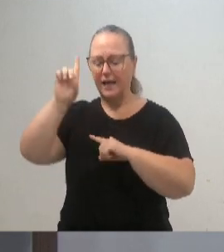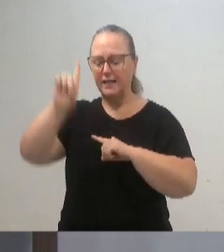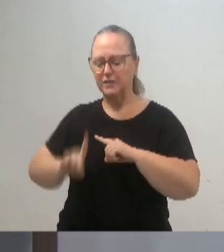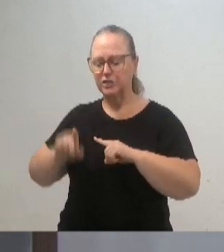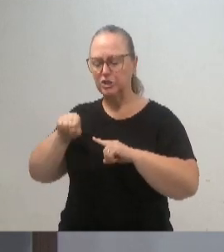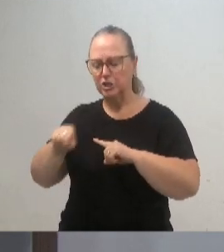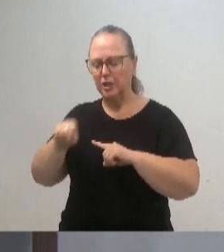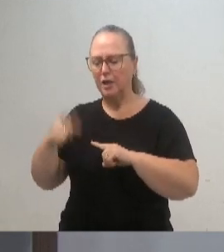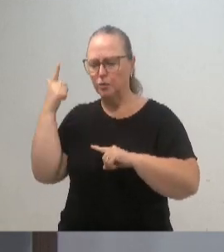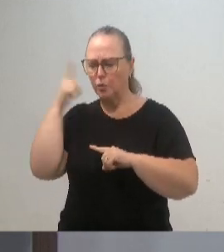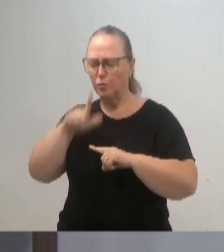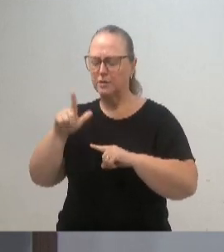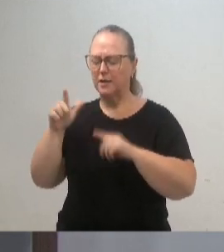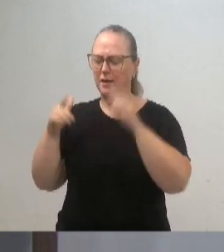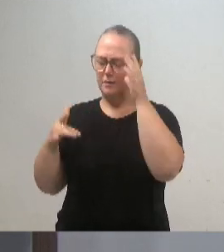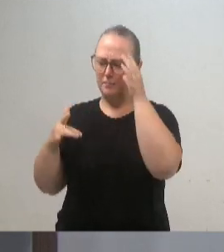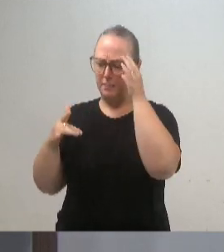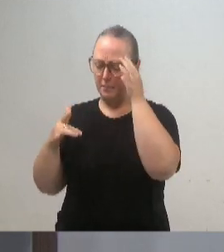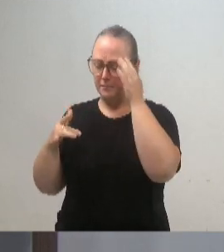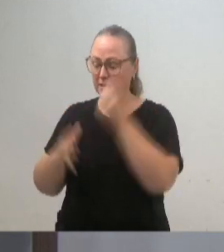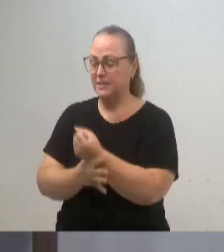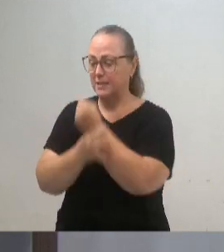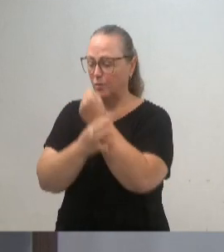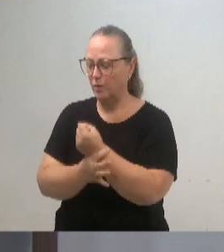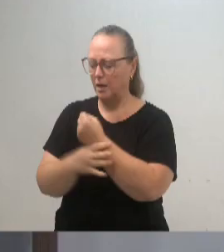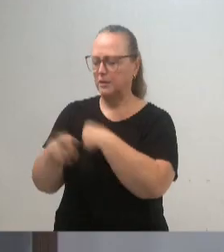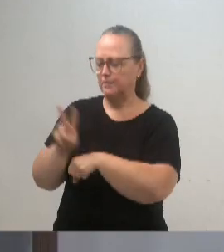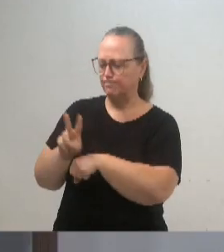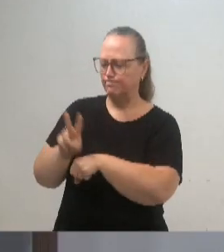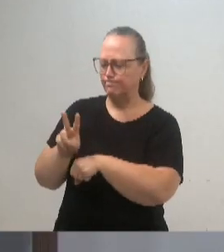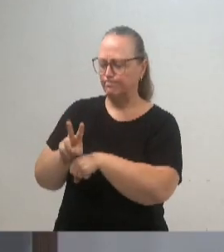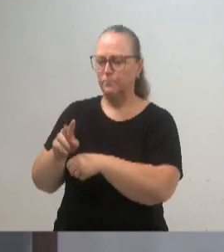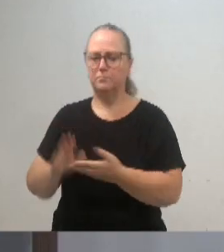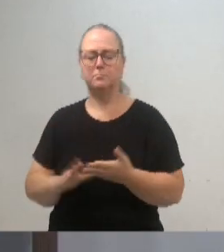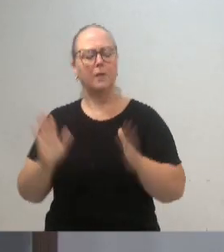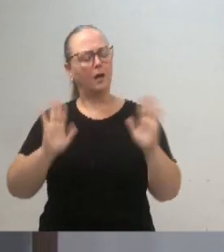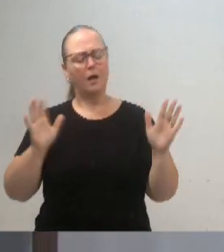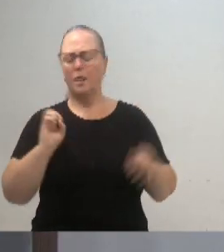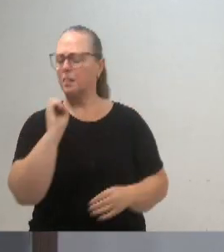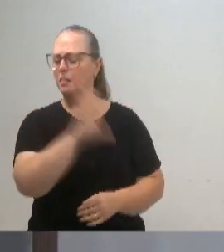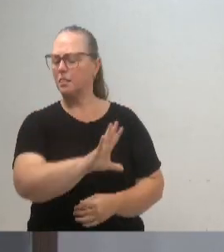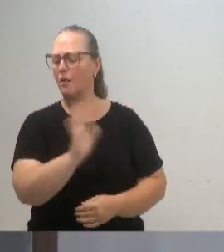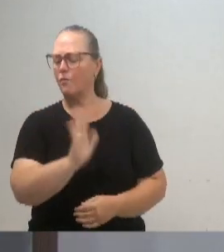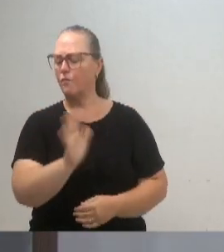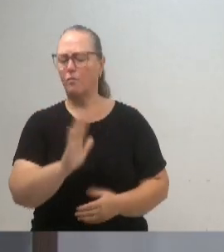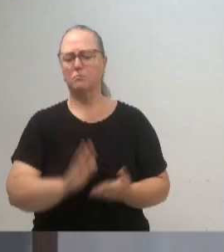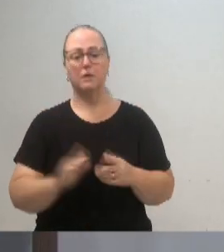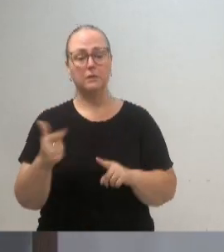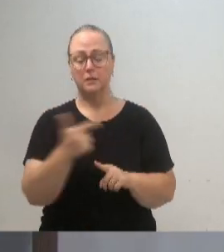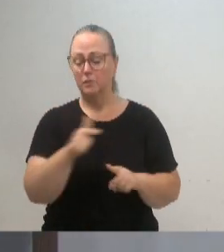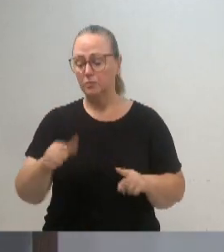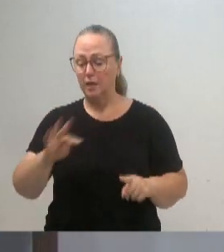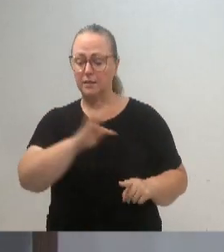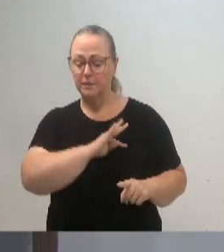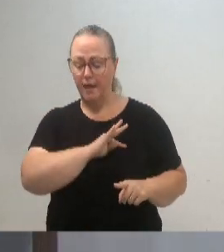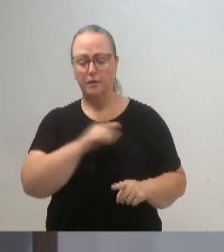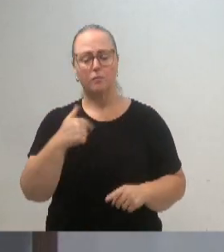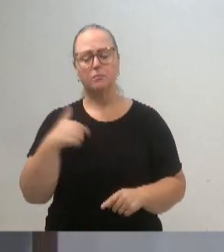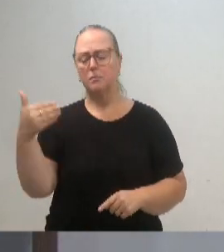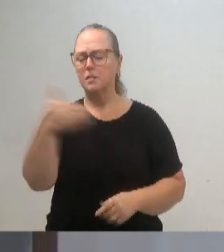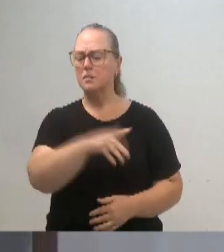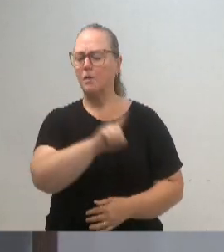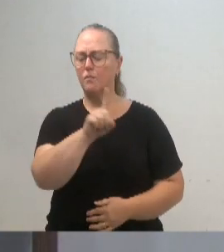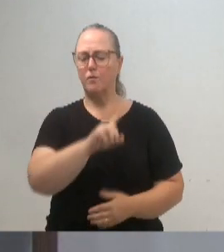seja cumprido, se a gente faz uma levantada de bandeira, não vou levar enquanto o técnico não estiver na escola, nós